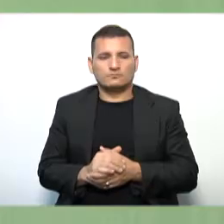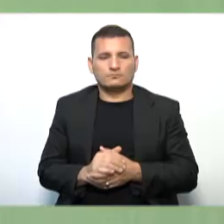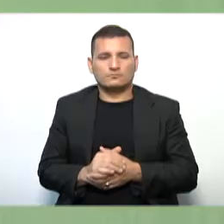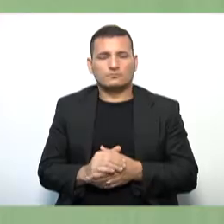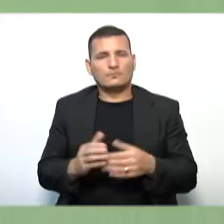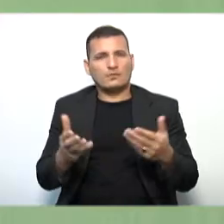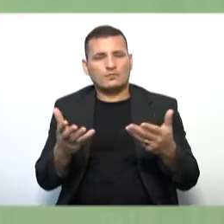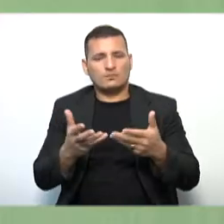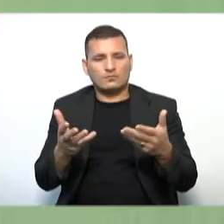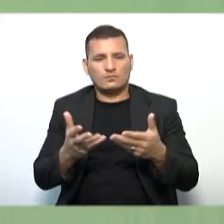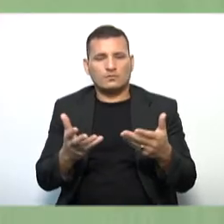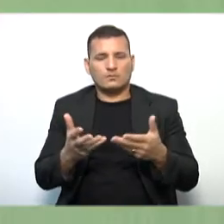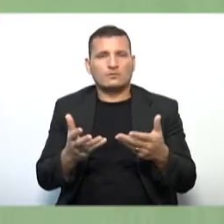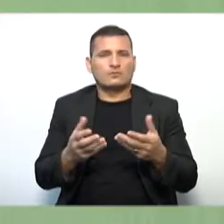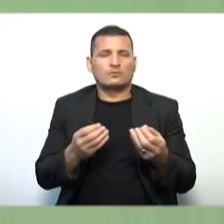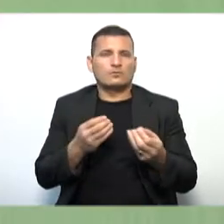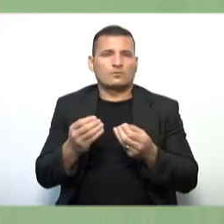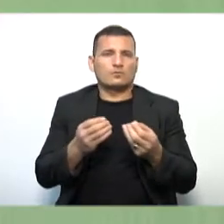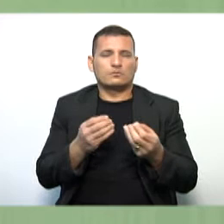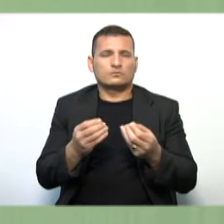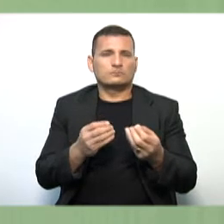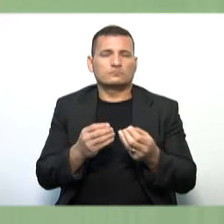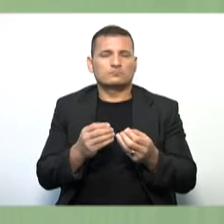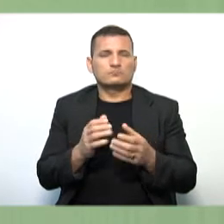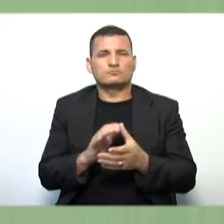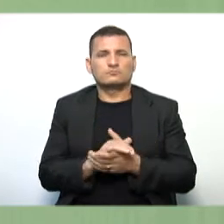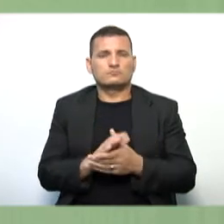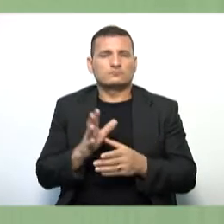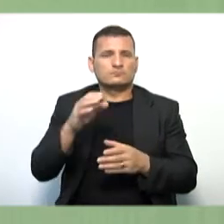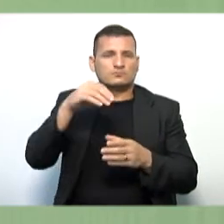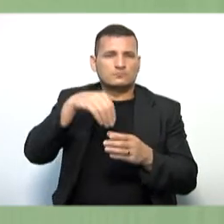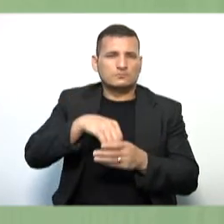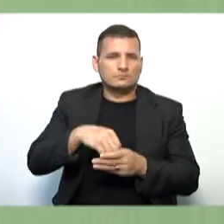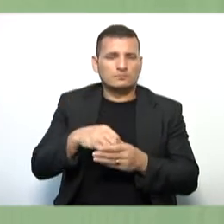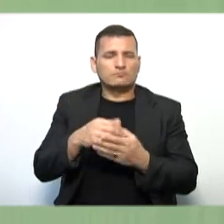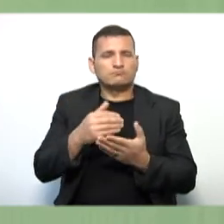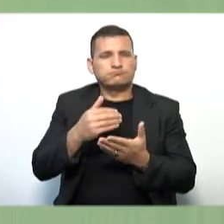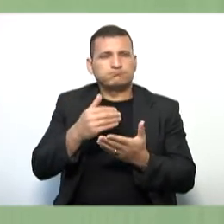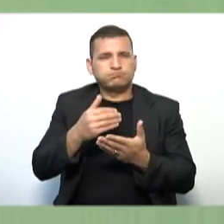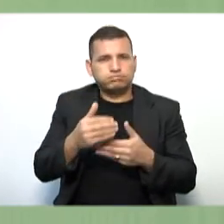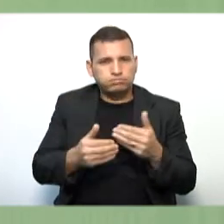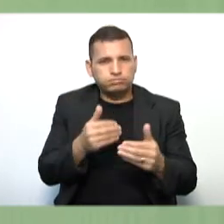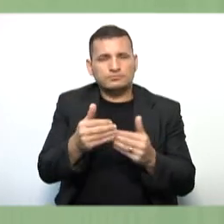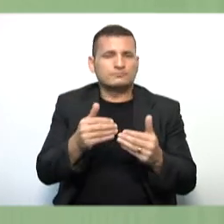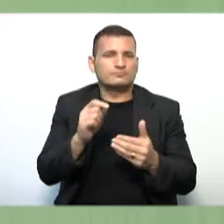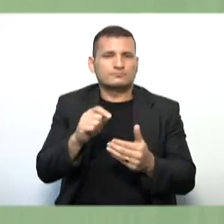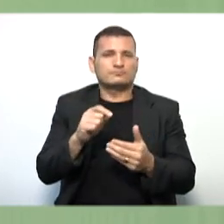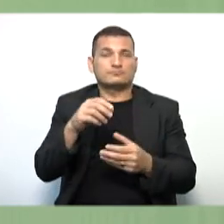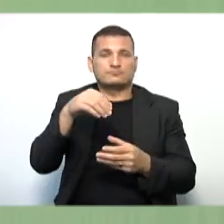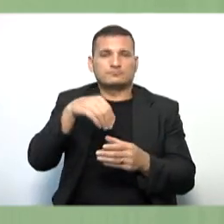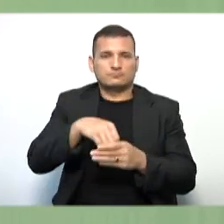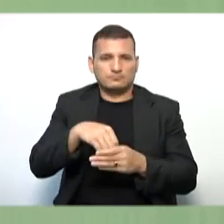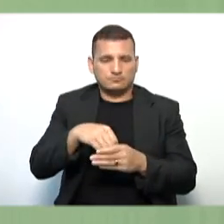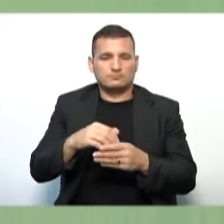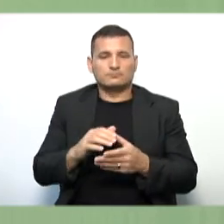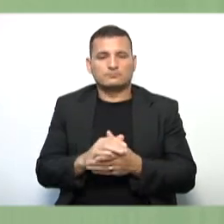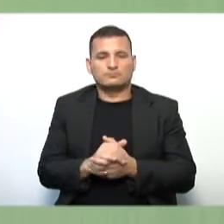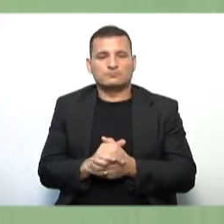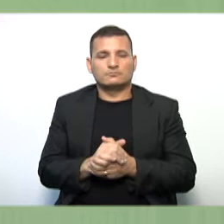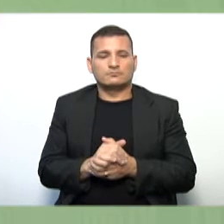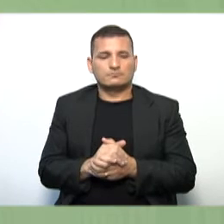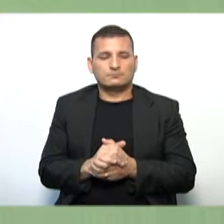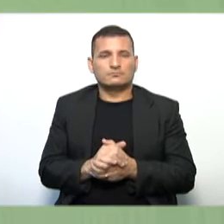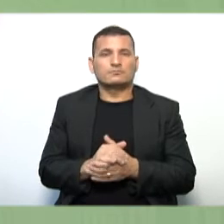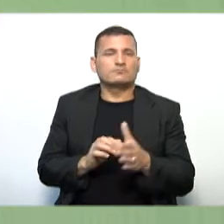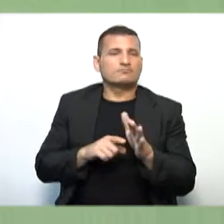começa a entrar no nosso mundo de processos. Processo, o que é um processo? Questão